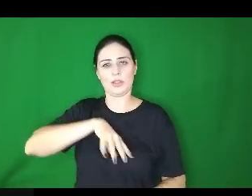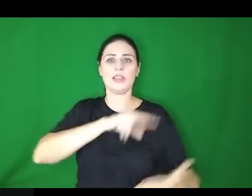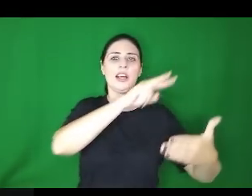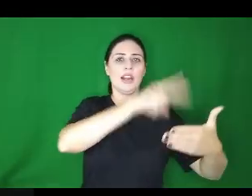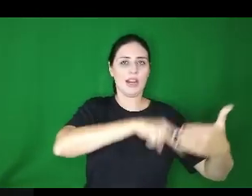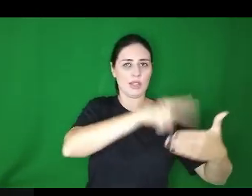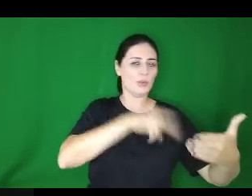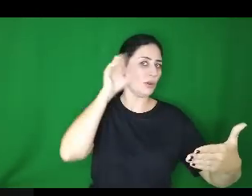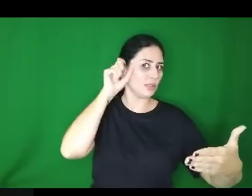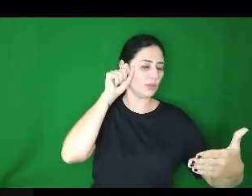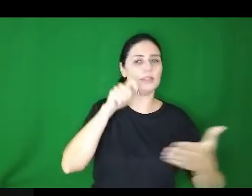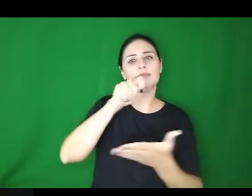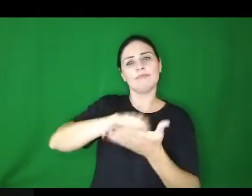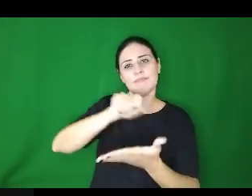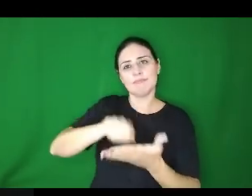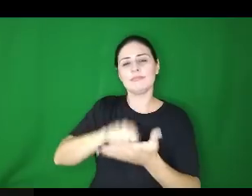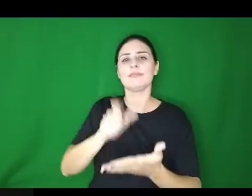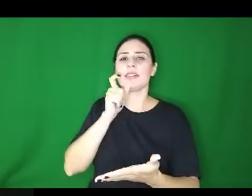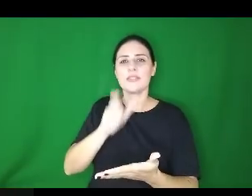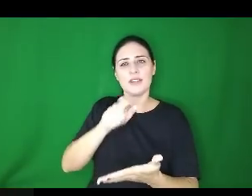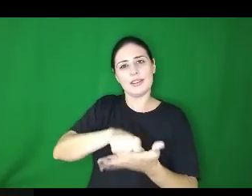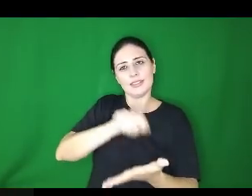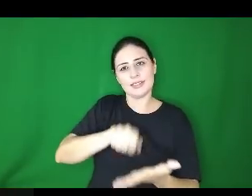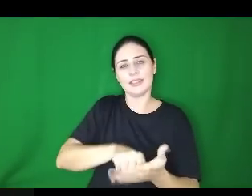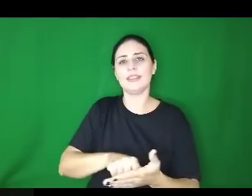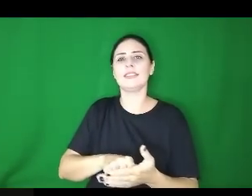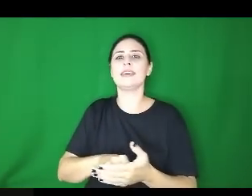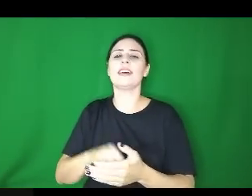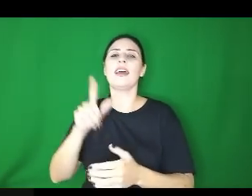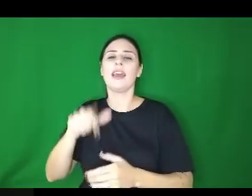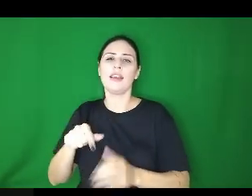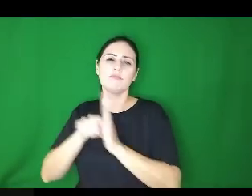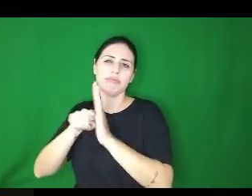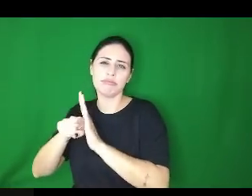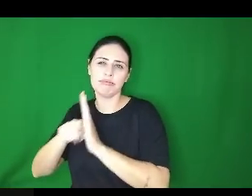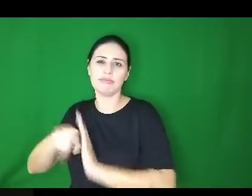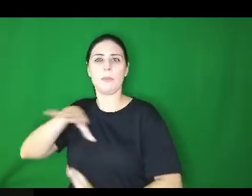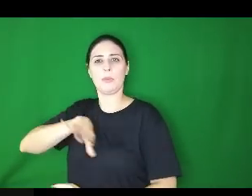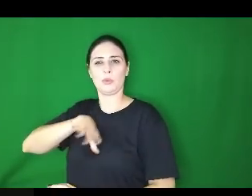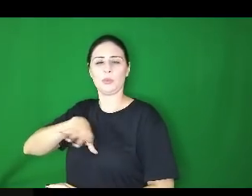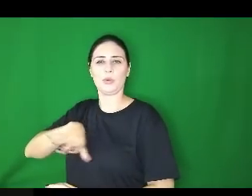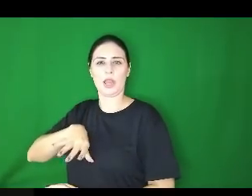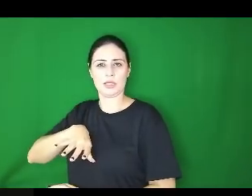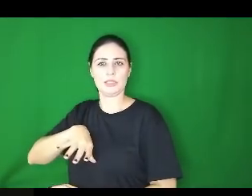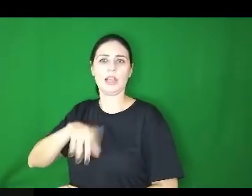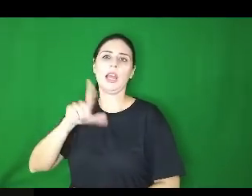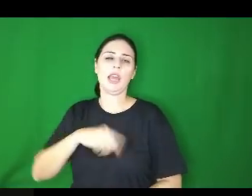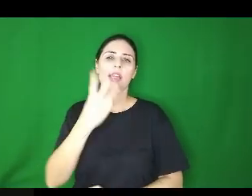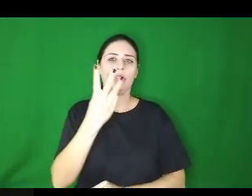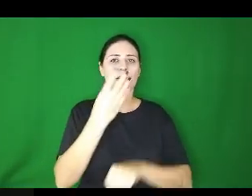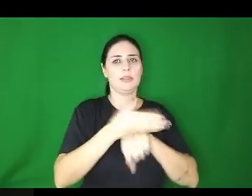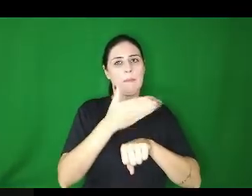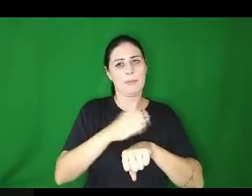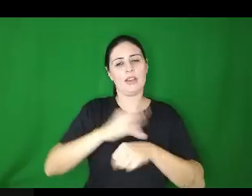precisa ser investido mais tempo. E aí, mas mesmo com foco em língua portuguesa, ainda acho que tem que ver